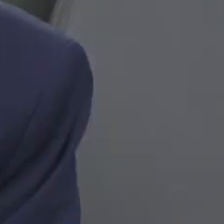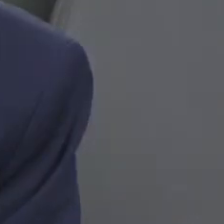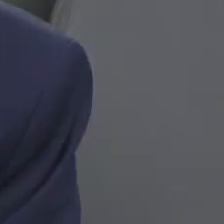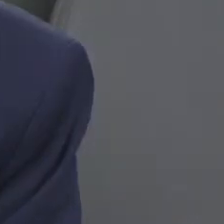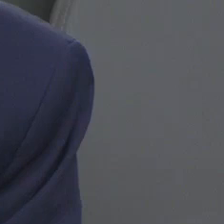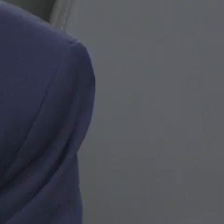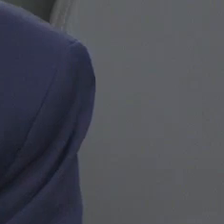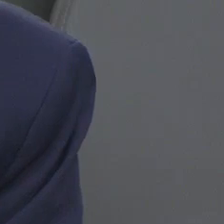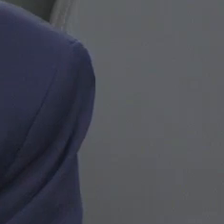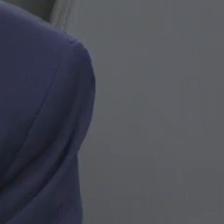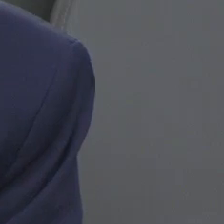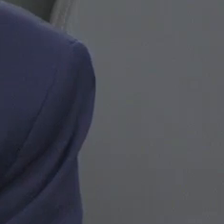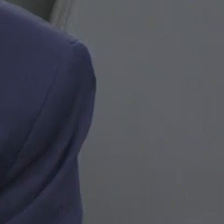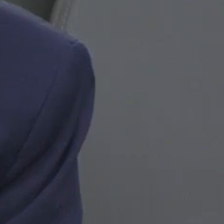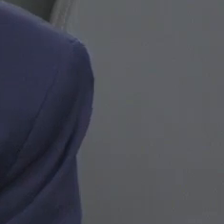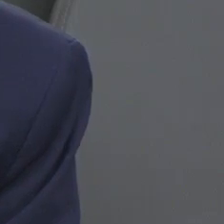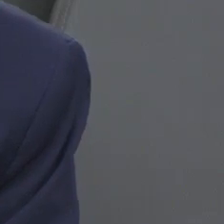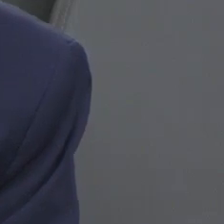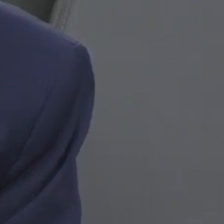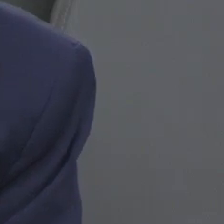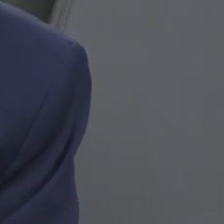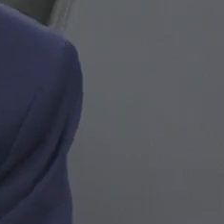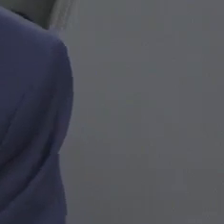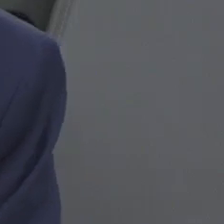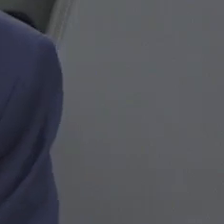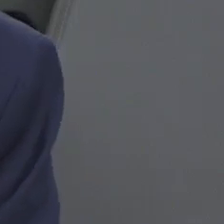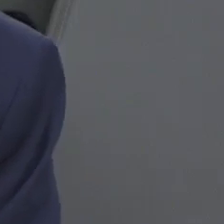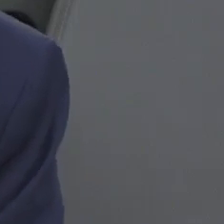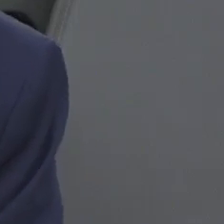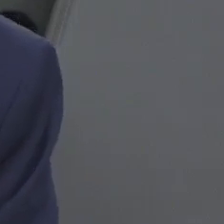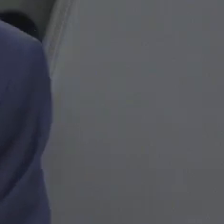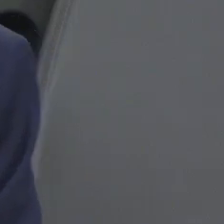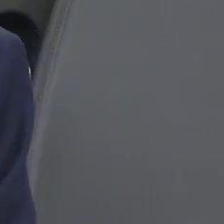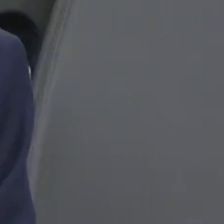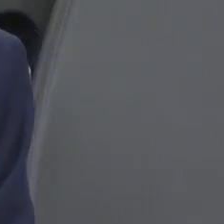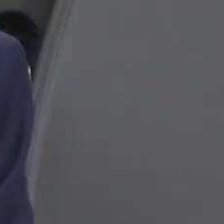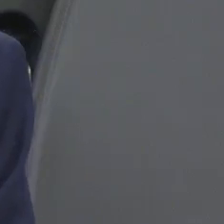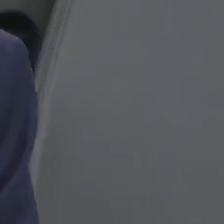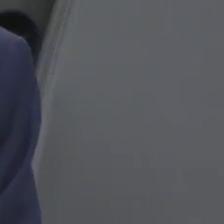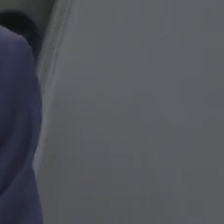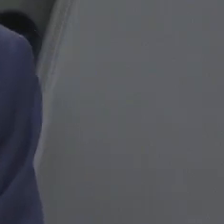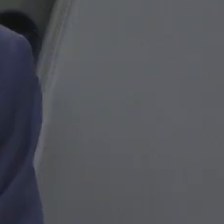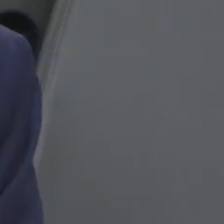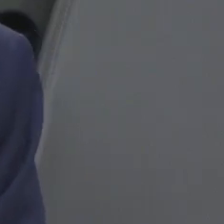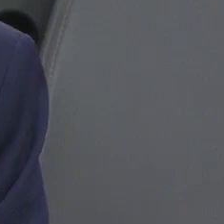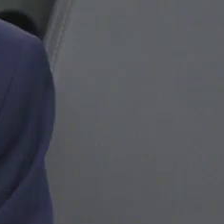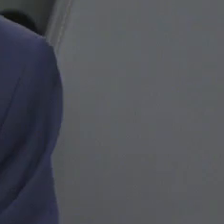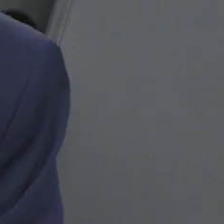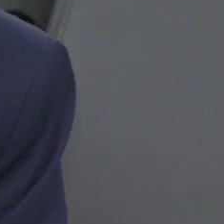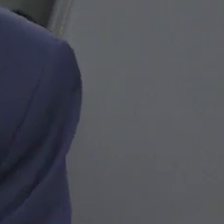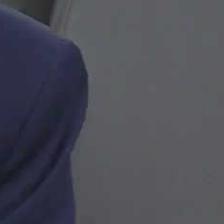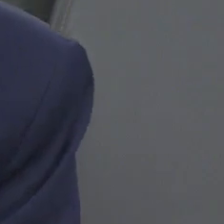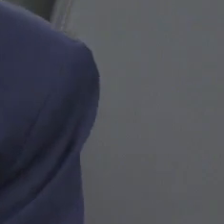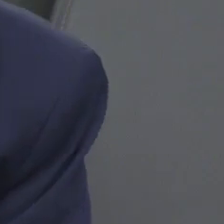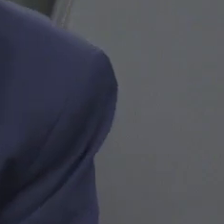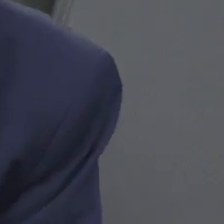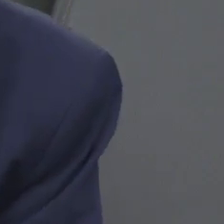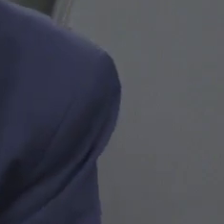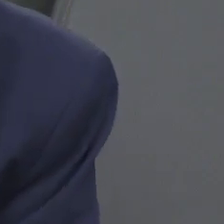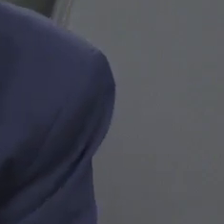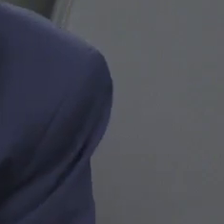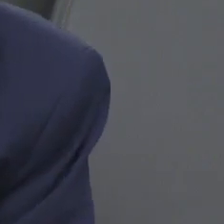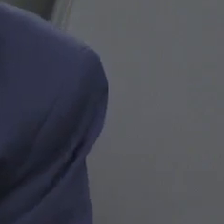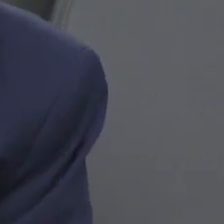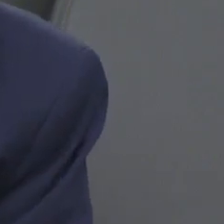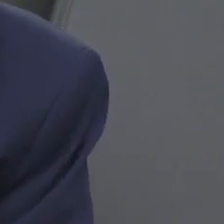lá precisa é quase que de uma reconstrução é sobretudo dos trechos que foram danificados nos